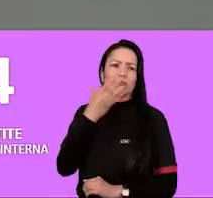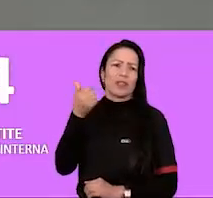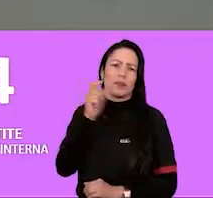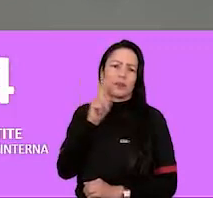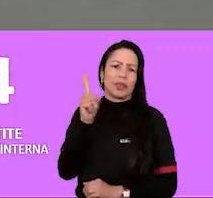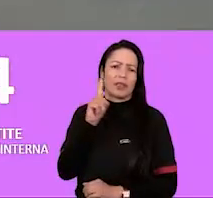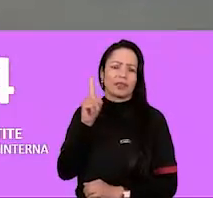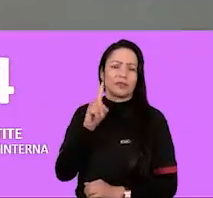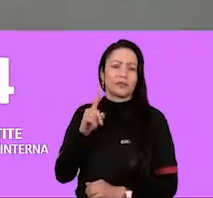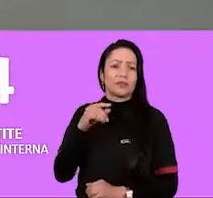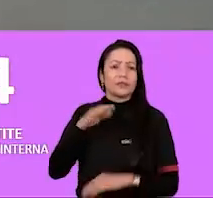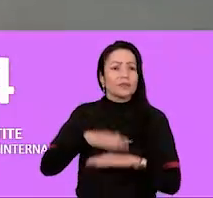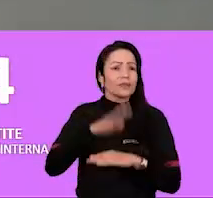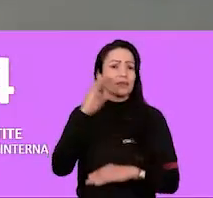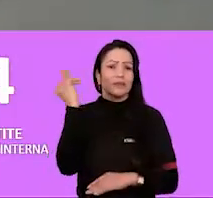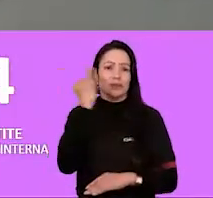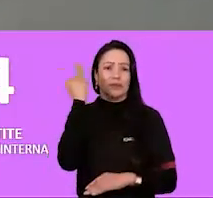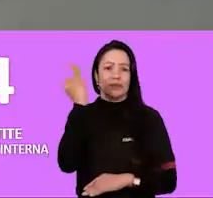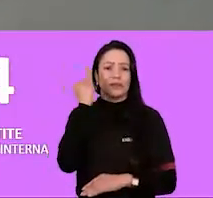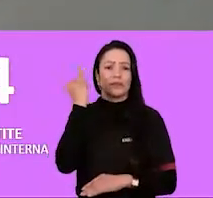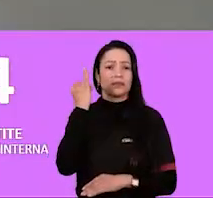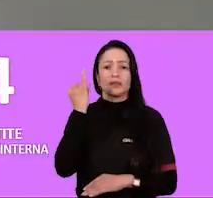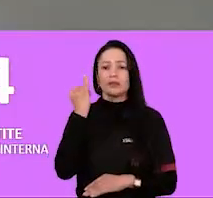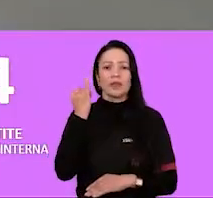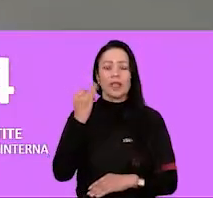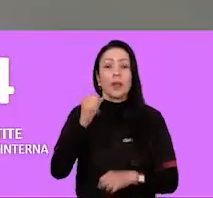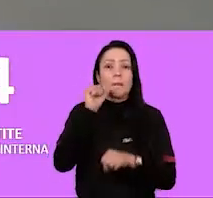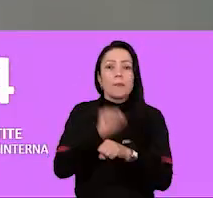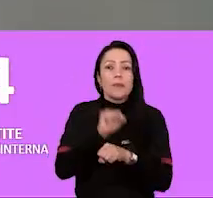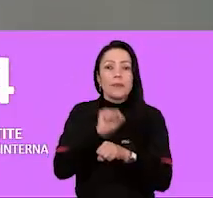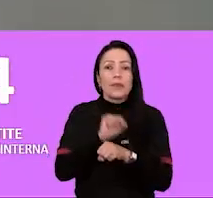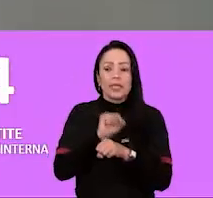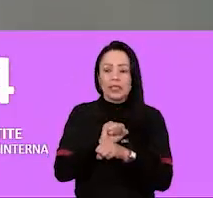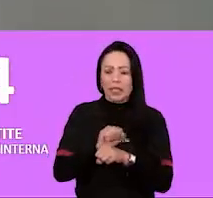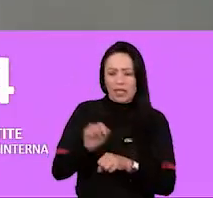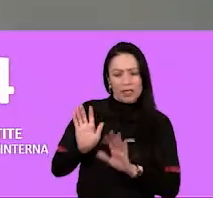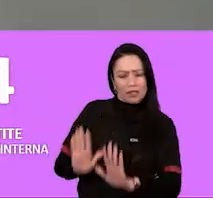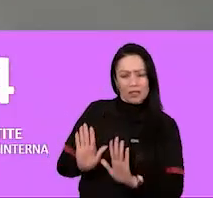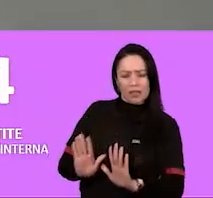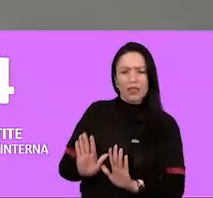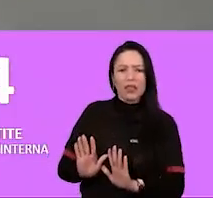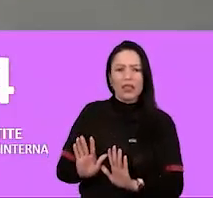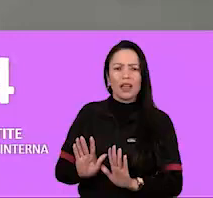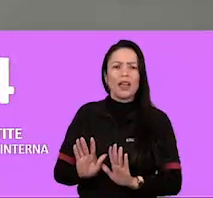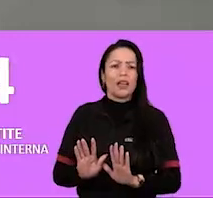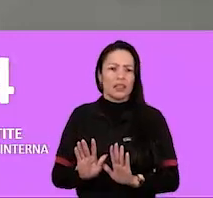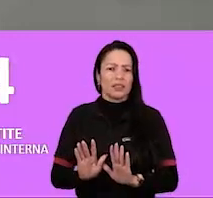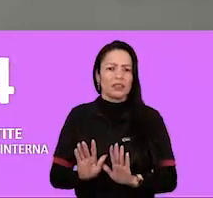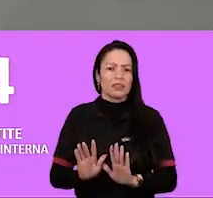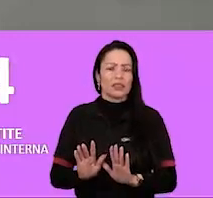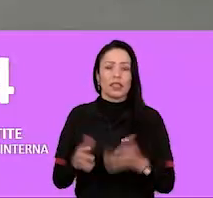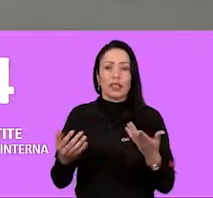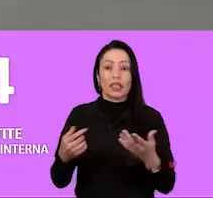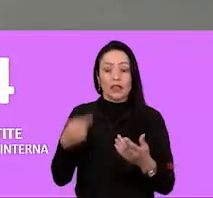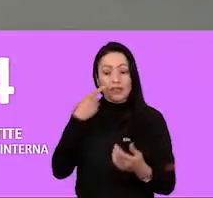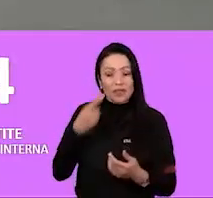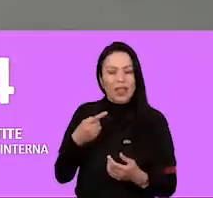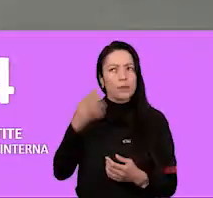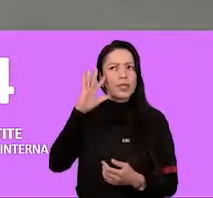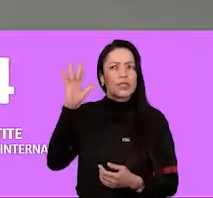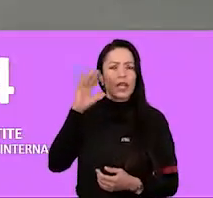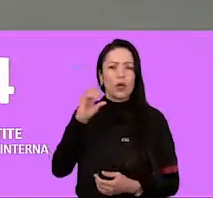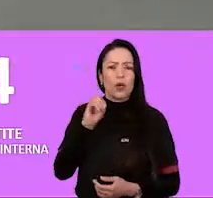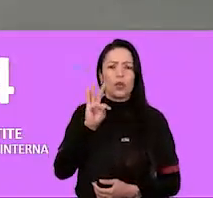mais importante, a gente não deve esperar sintoma neurológico para pensar que um paciente tem otite